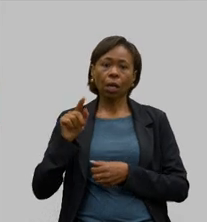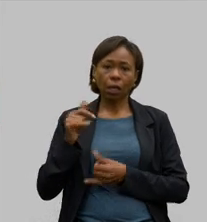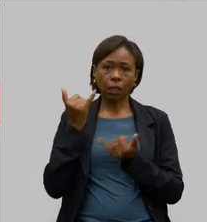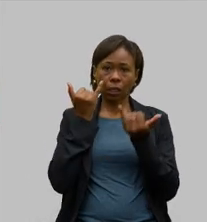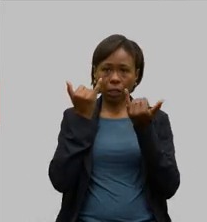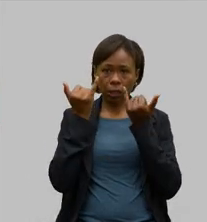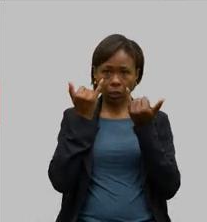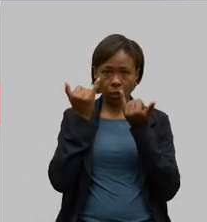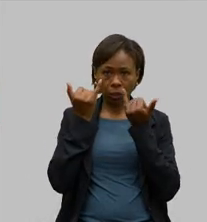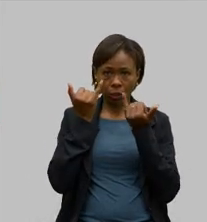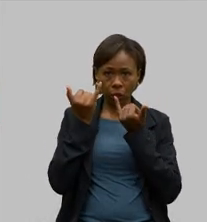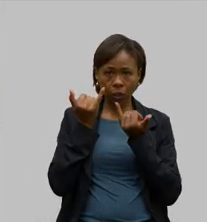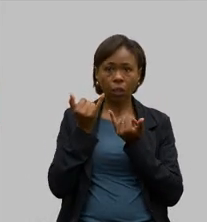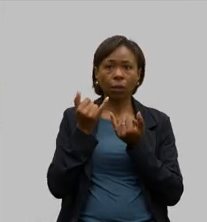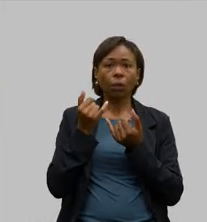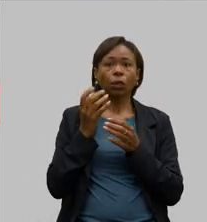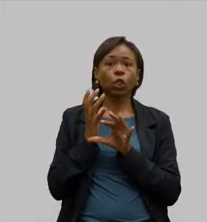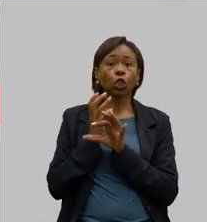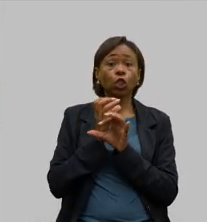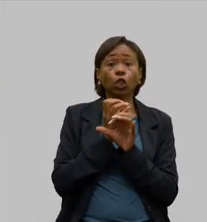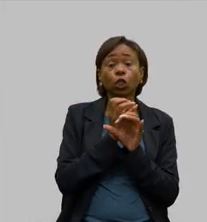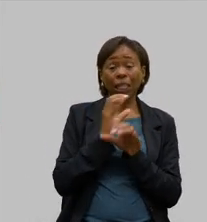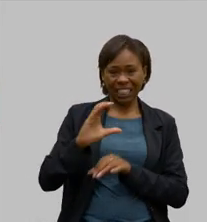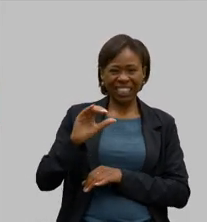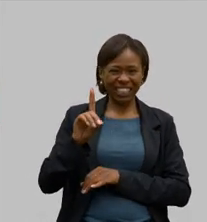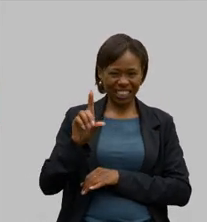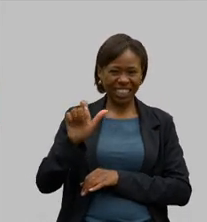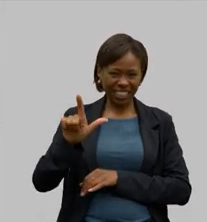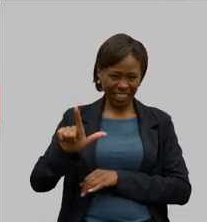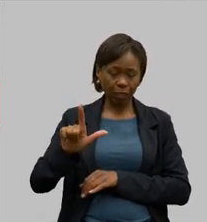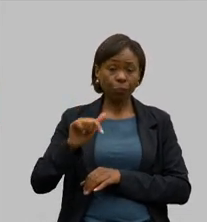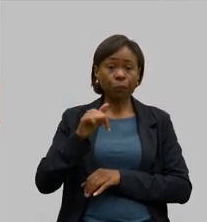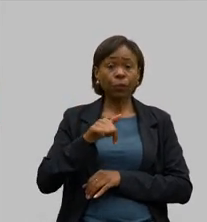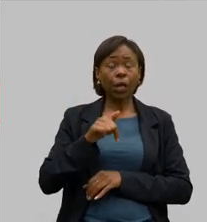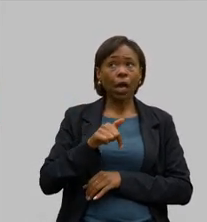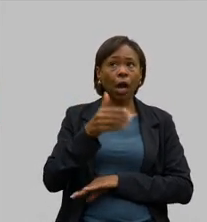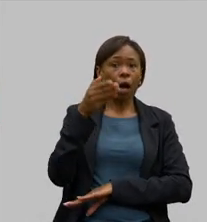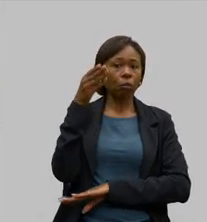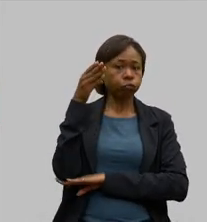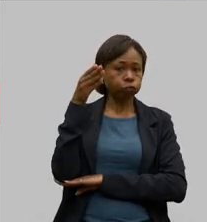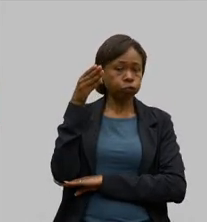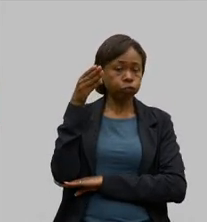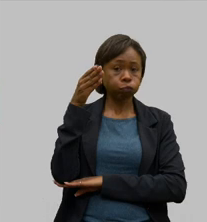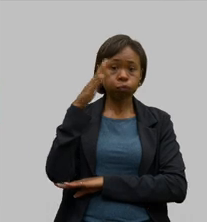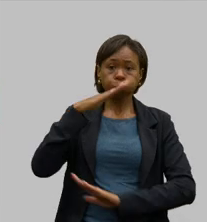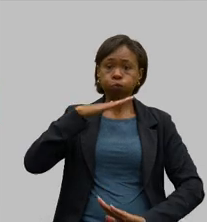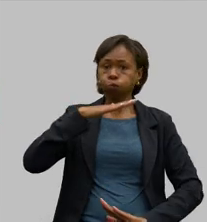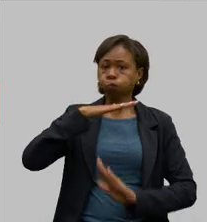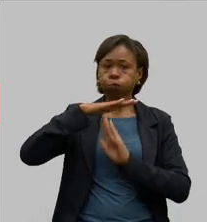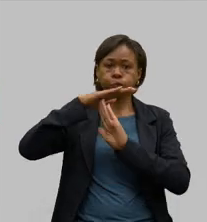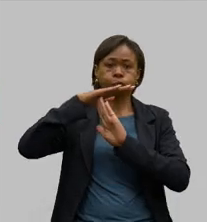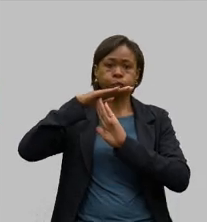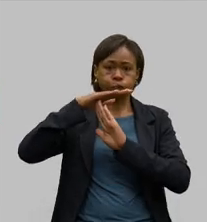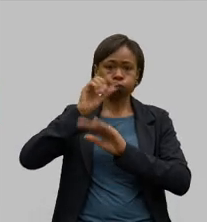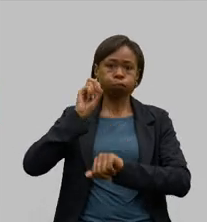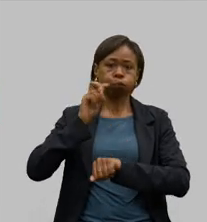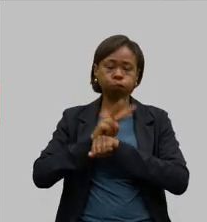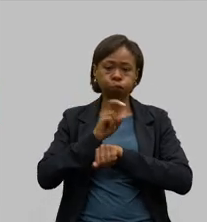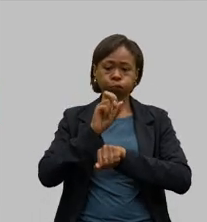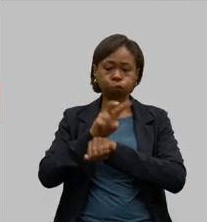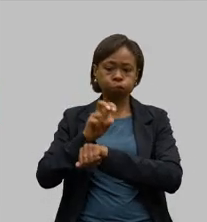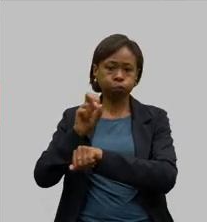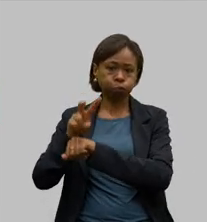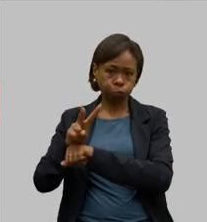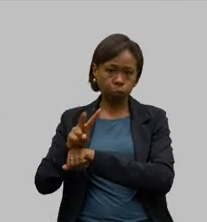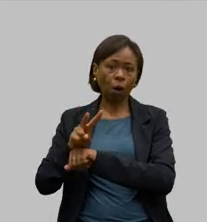100% de ocupação hoteleira Belo Horizonte chegou num recorde que nunca tinha tido eh desde a das das da